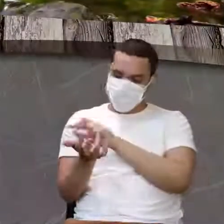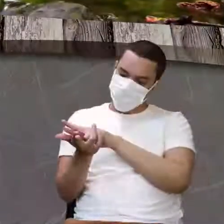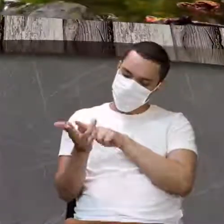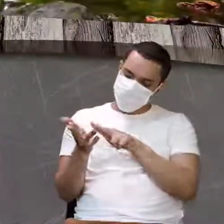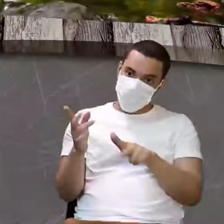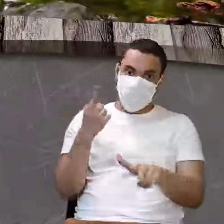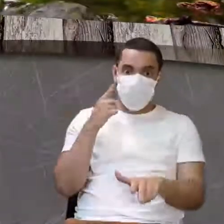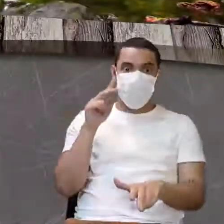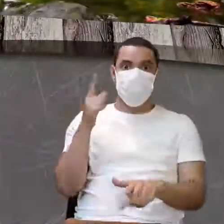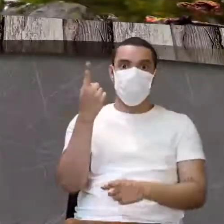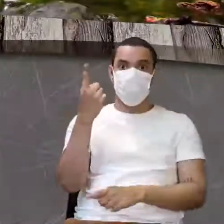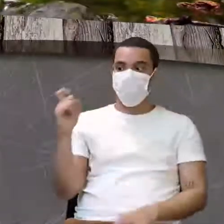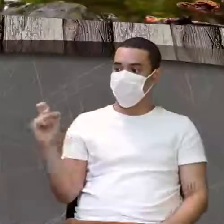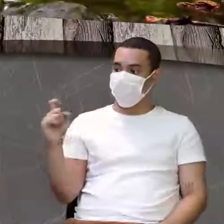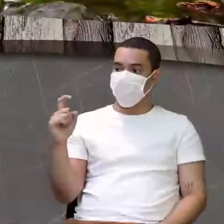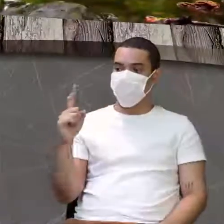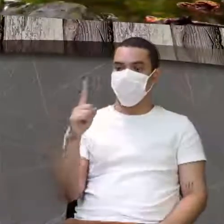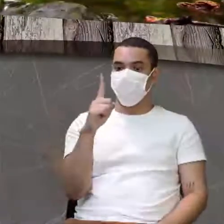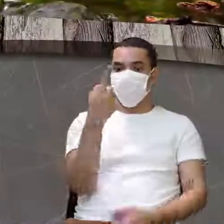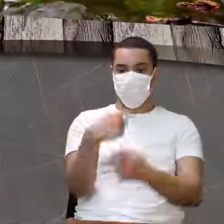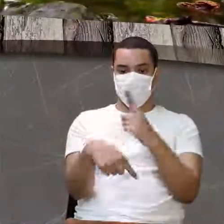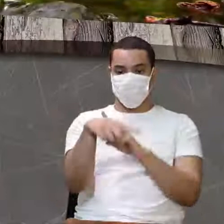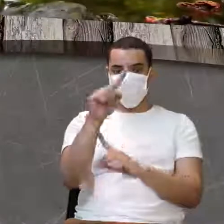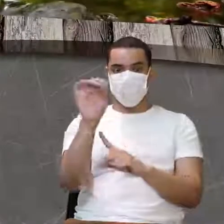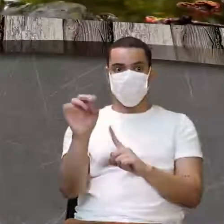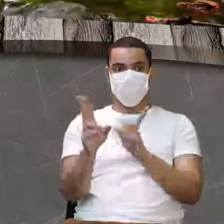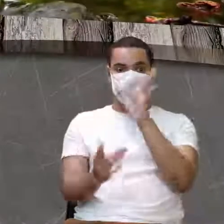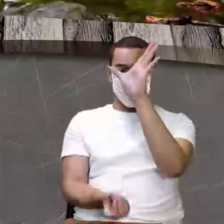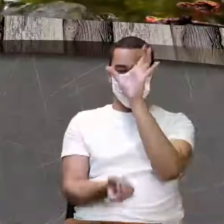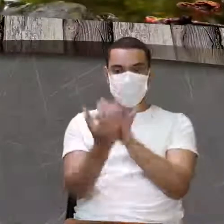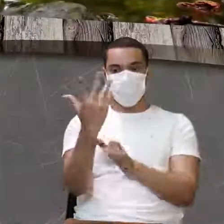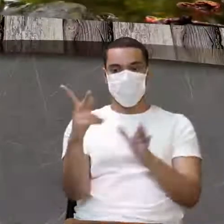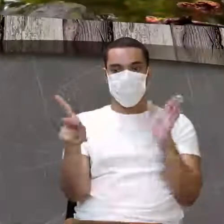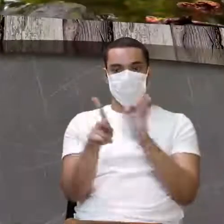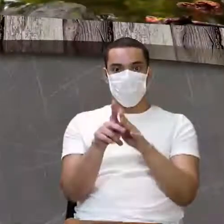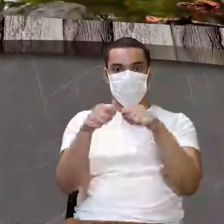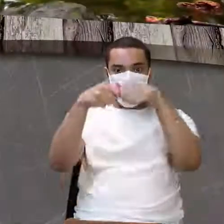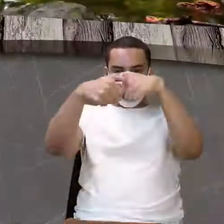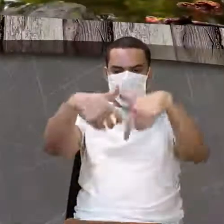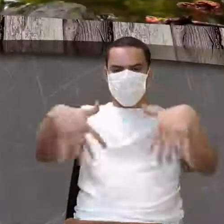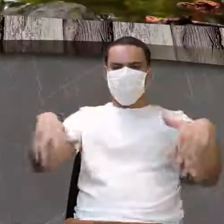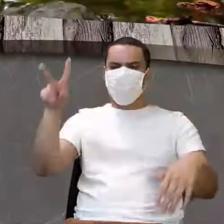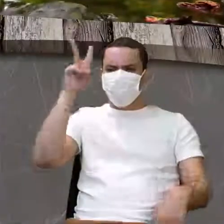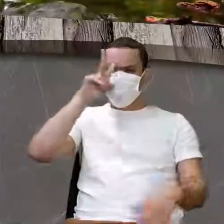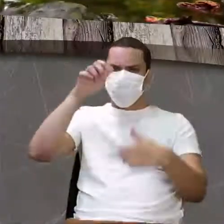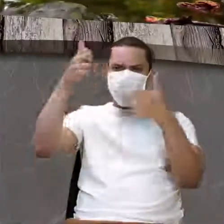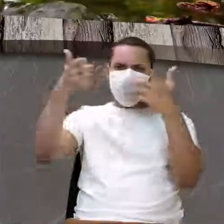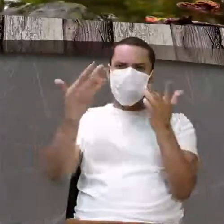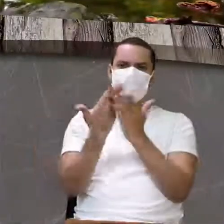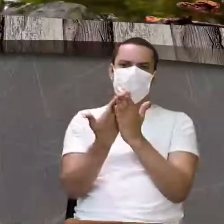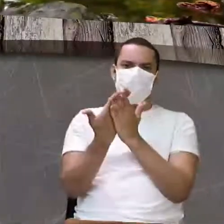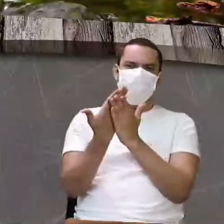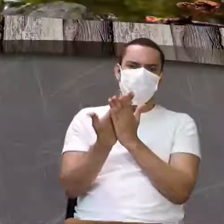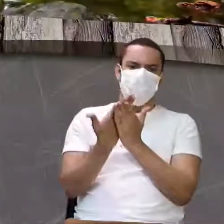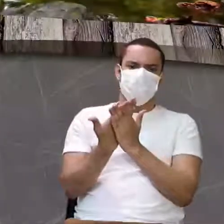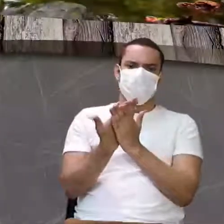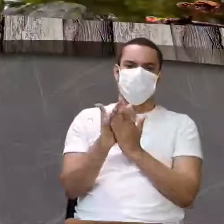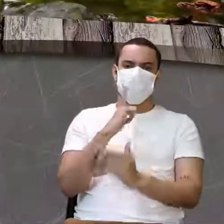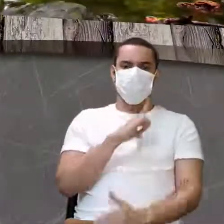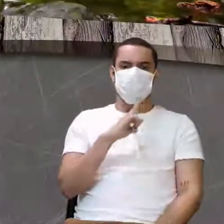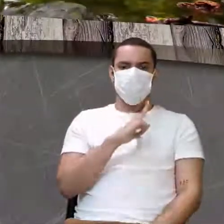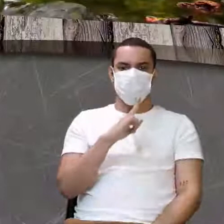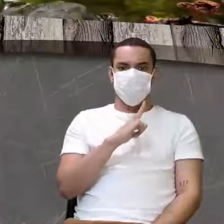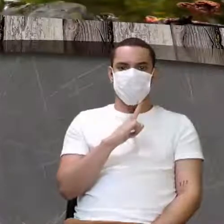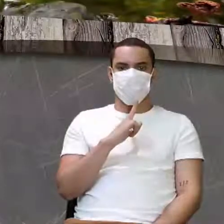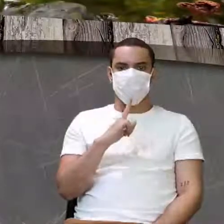a evolução ou surgimento daquelas ramificações. Lembra que a gente falou numa aula que a gente tem um